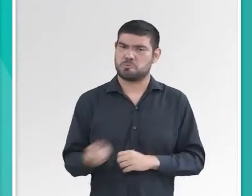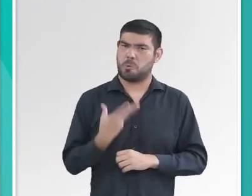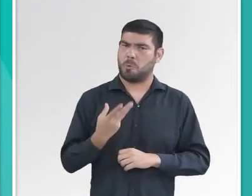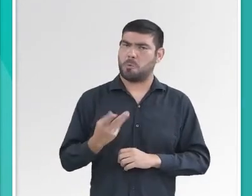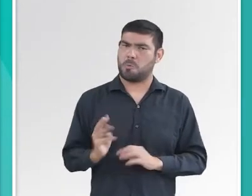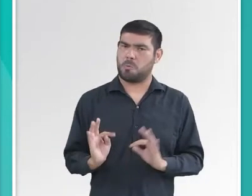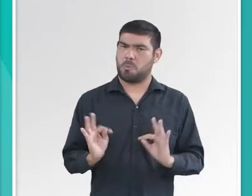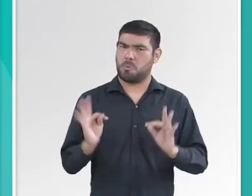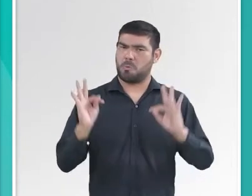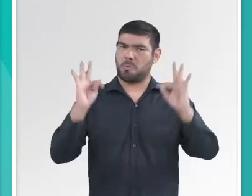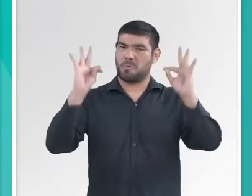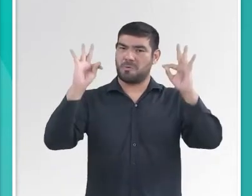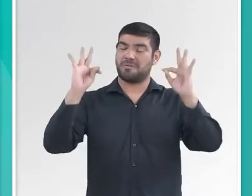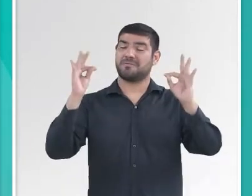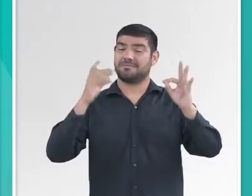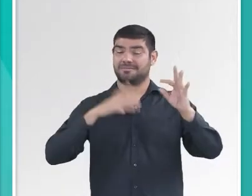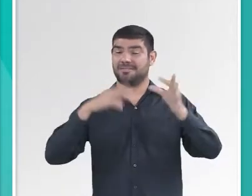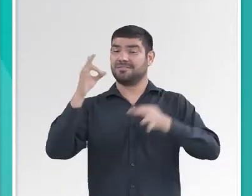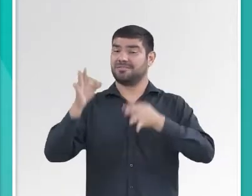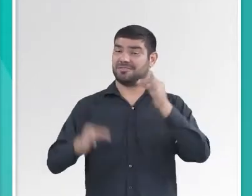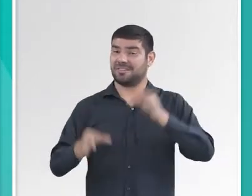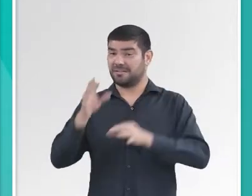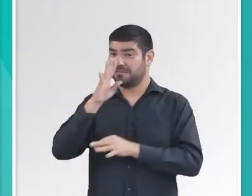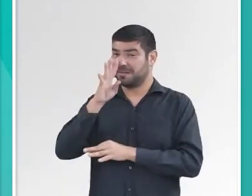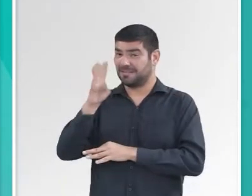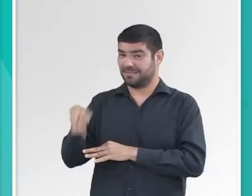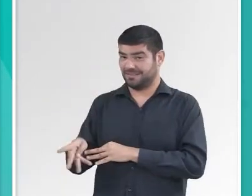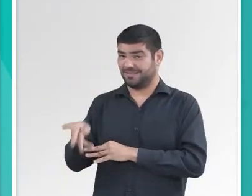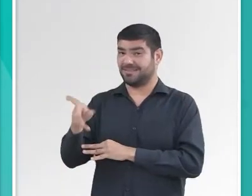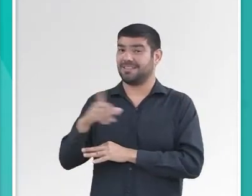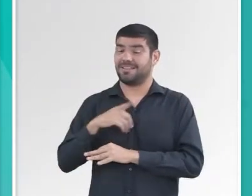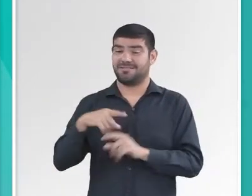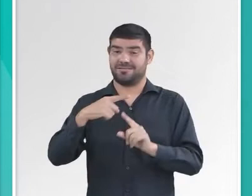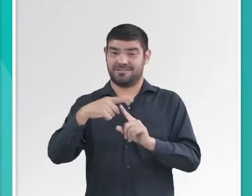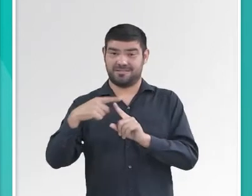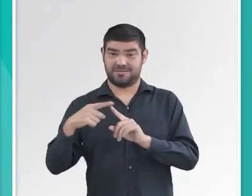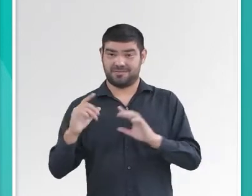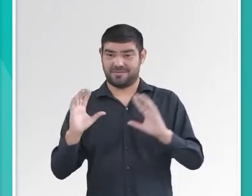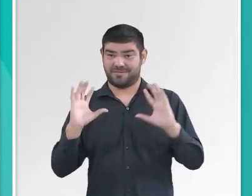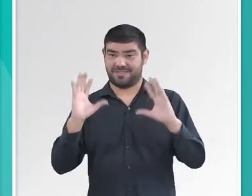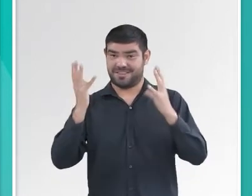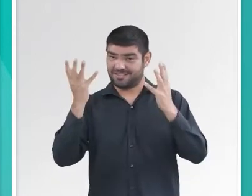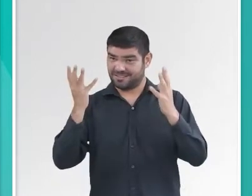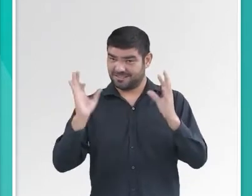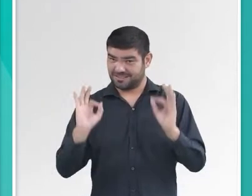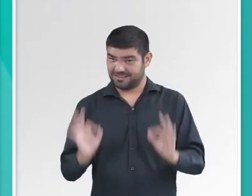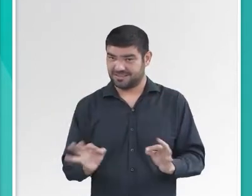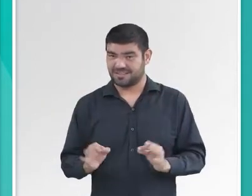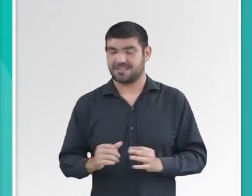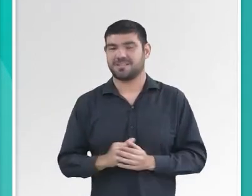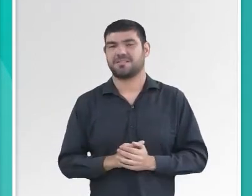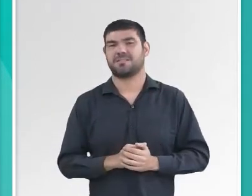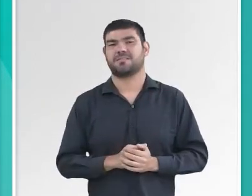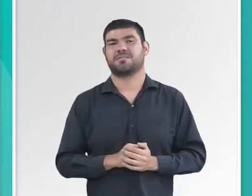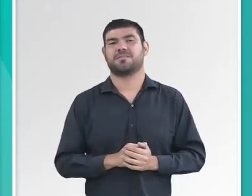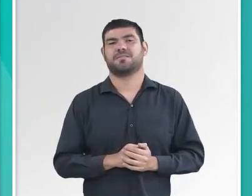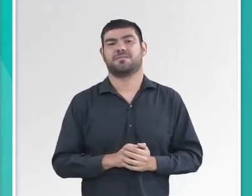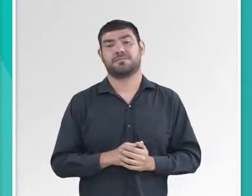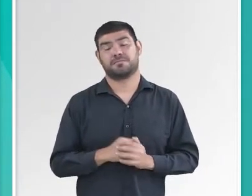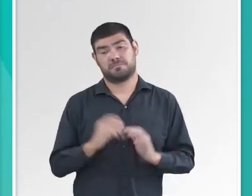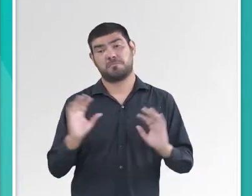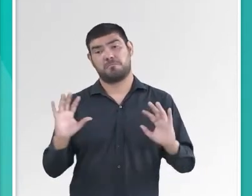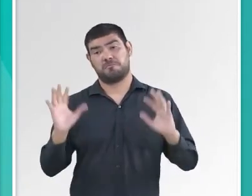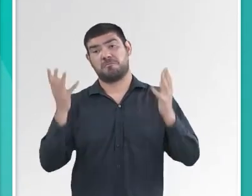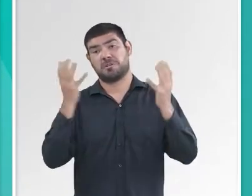esse julgamento já com relação de que é um tipo de festa, certo? E é uma festa boa, já